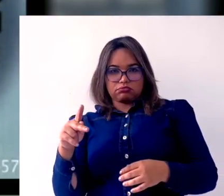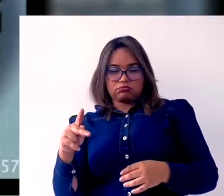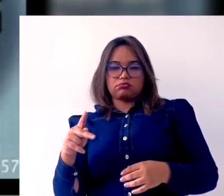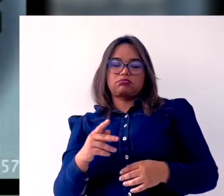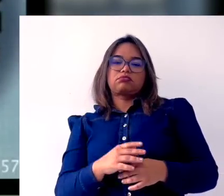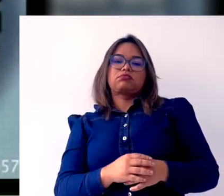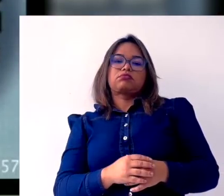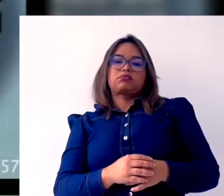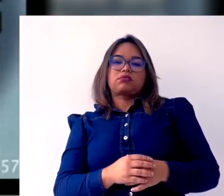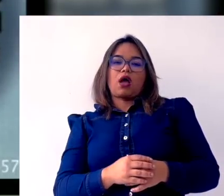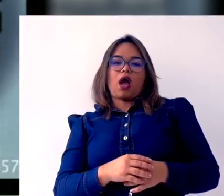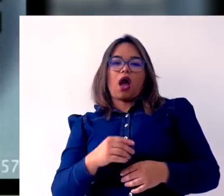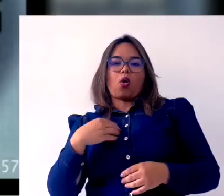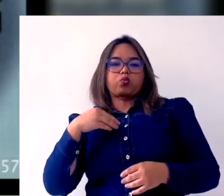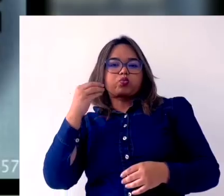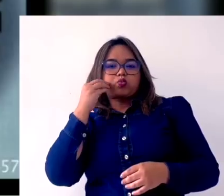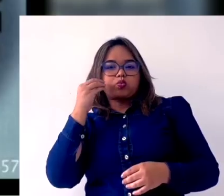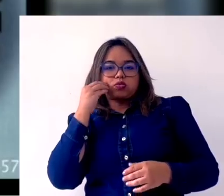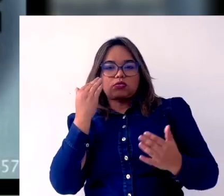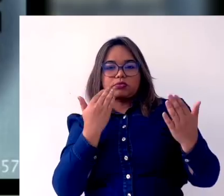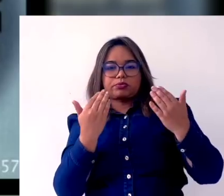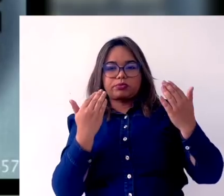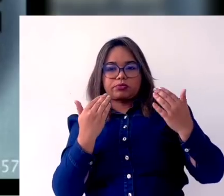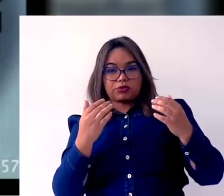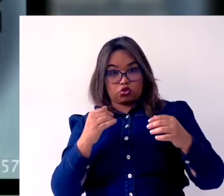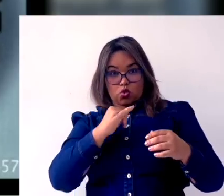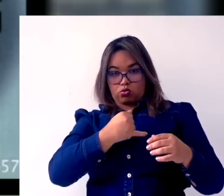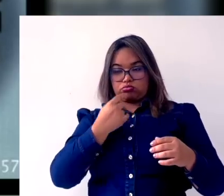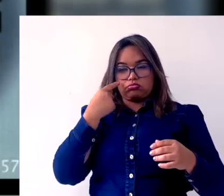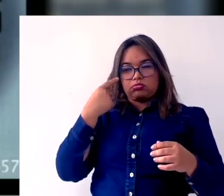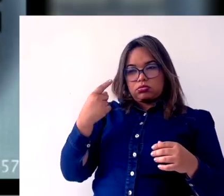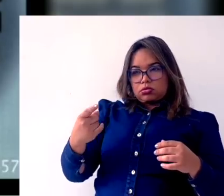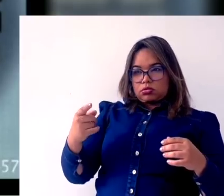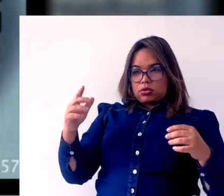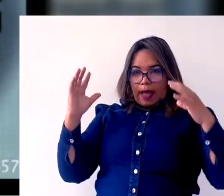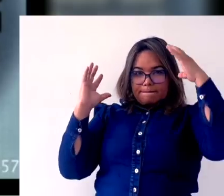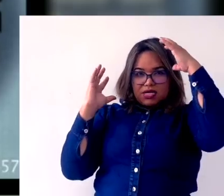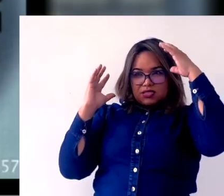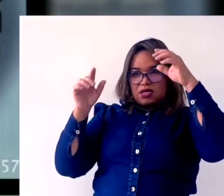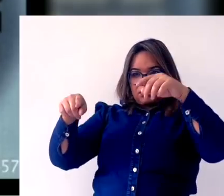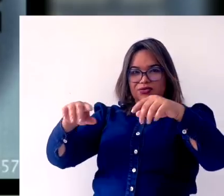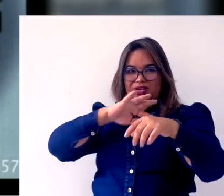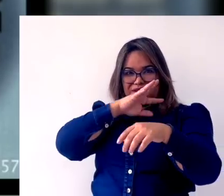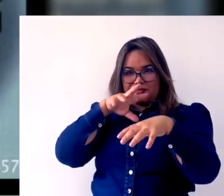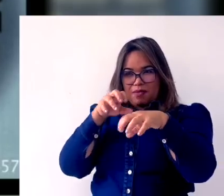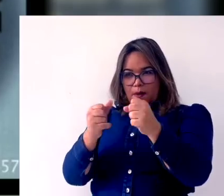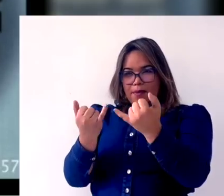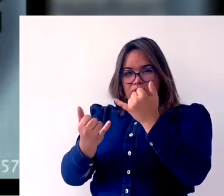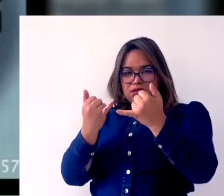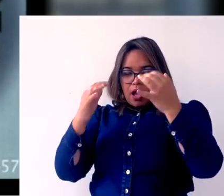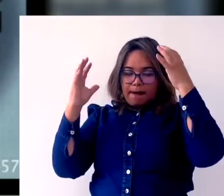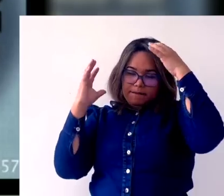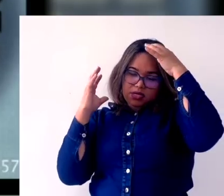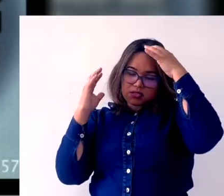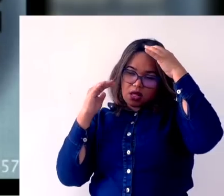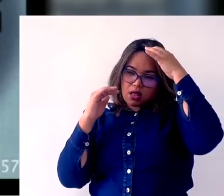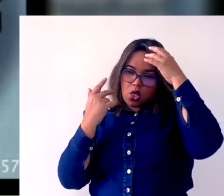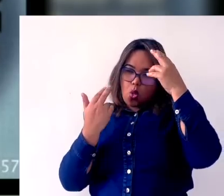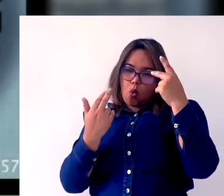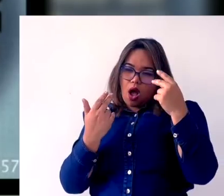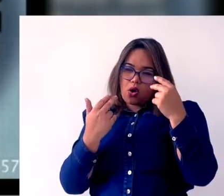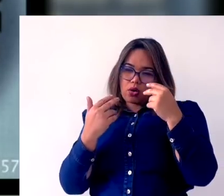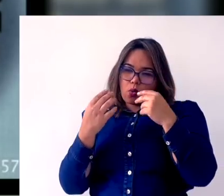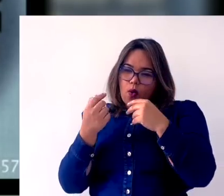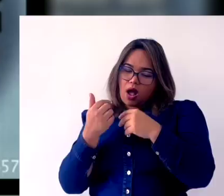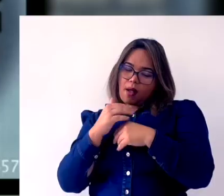mortal. E eu vi uma das cabeças como se tivesse recebido uma ferida mortal. E a sua ferida mortal foi